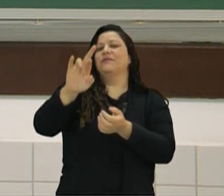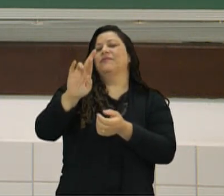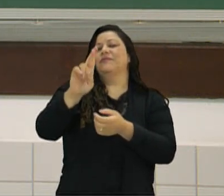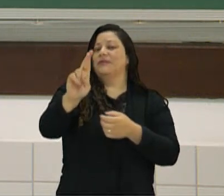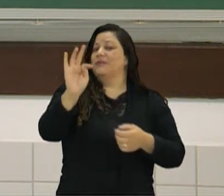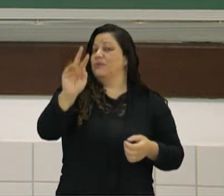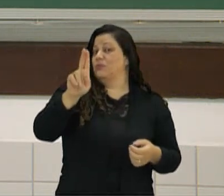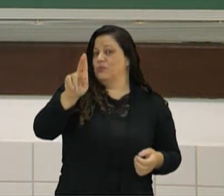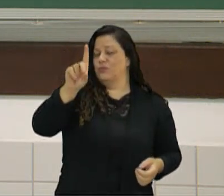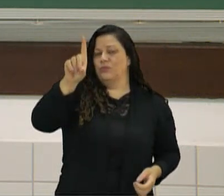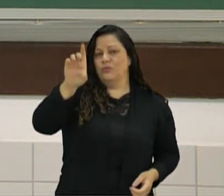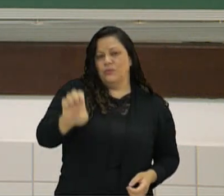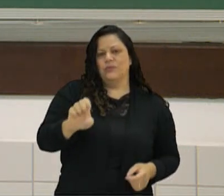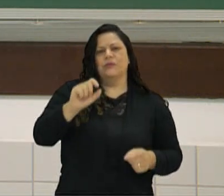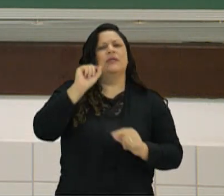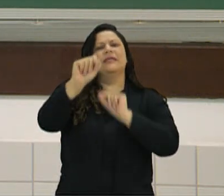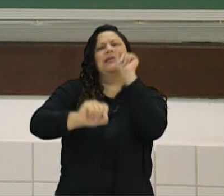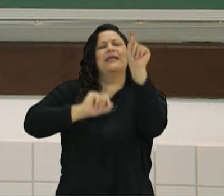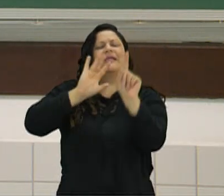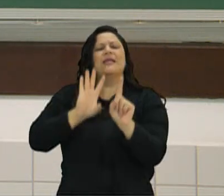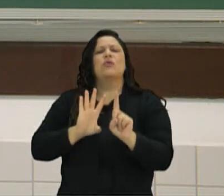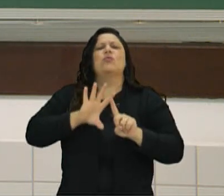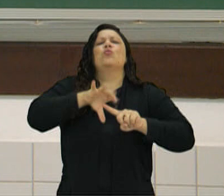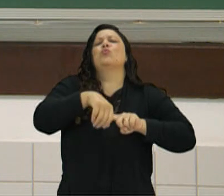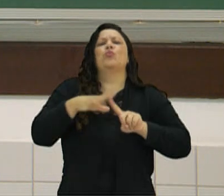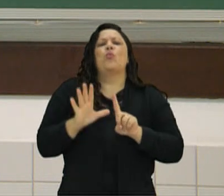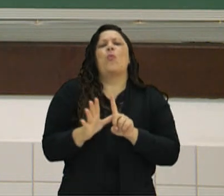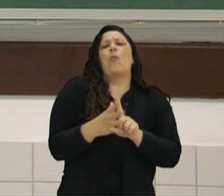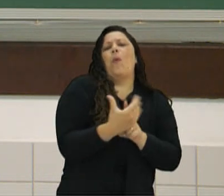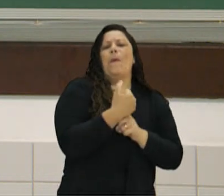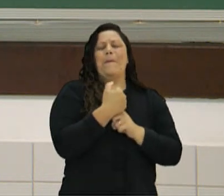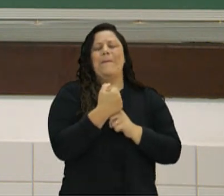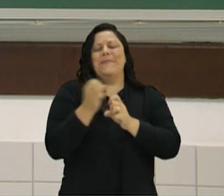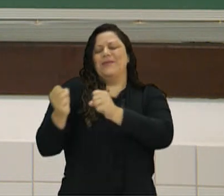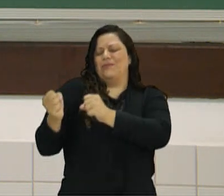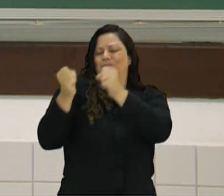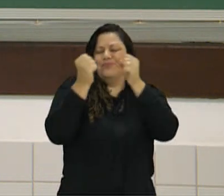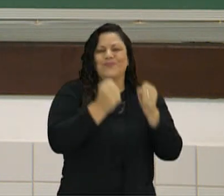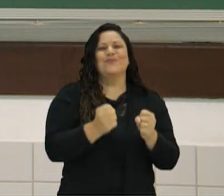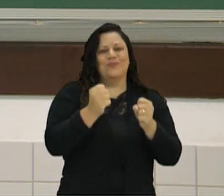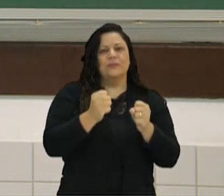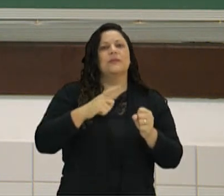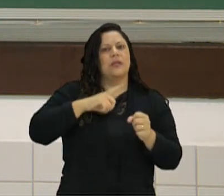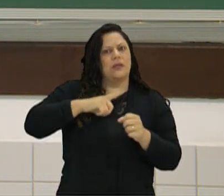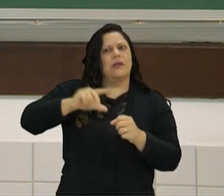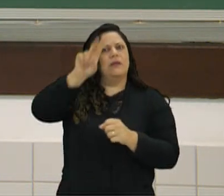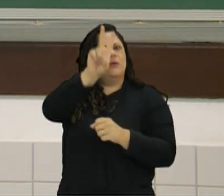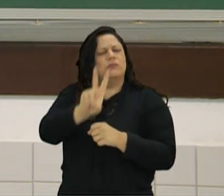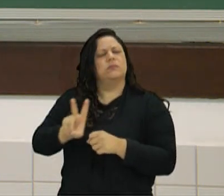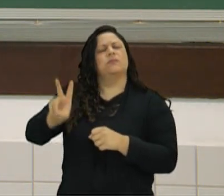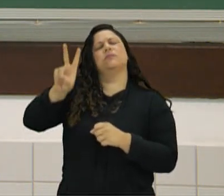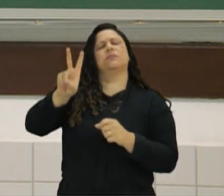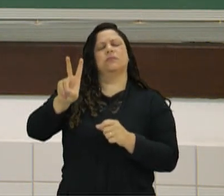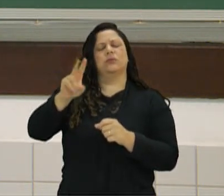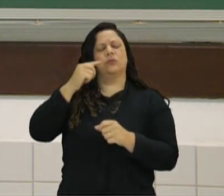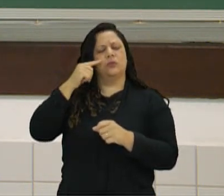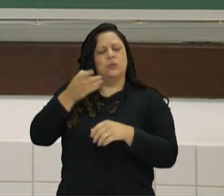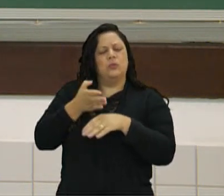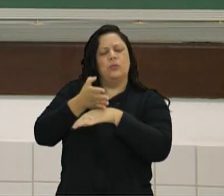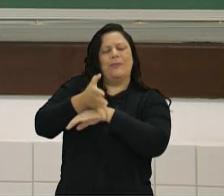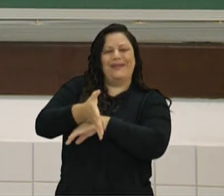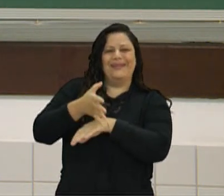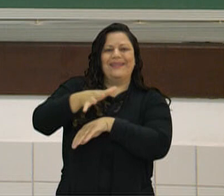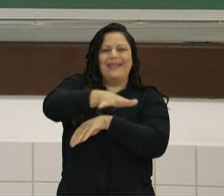domínio ali do poder têm alguma virtude para estar ocupando aquele espaço, né?